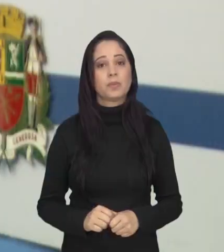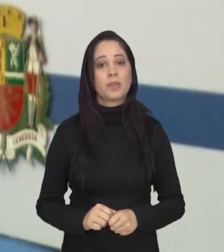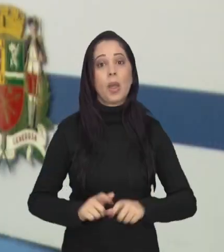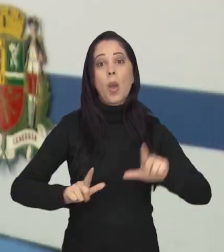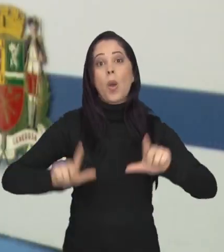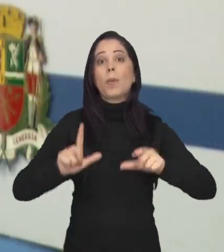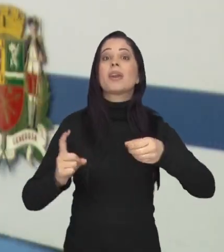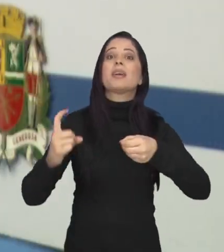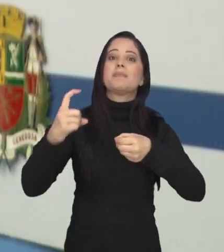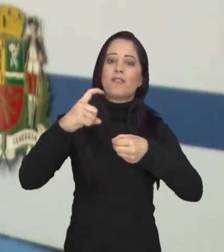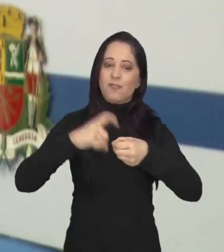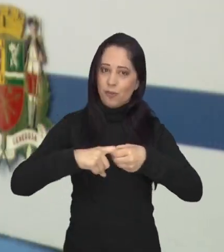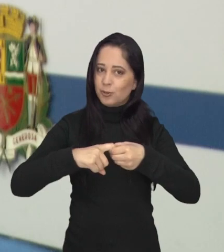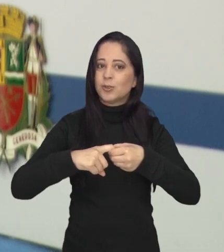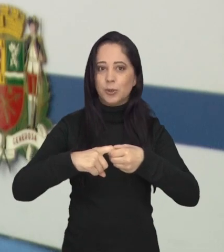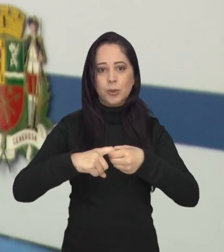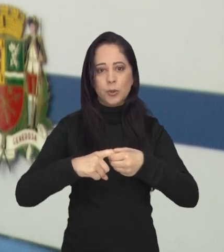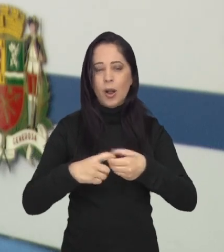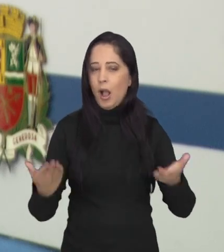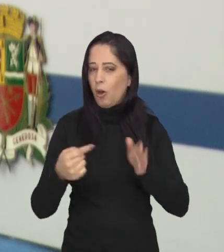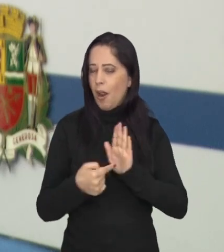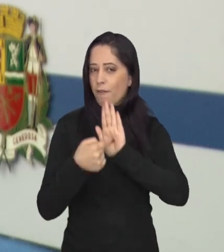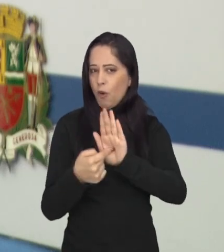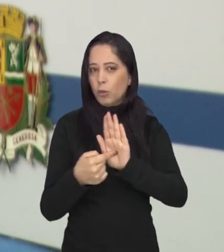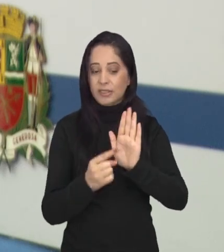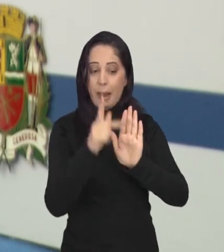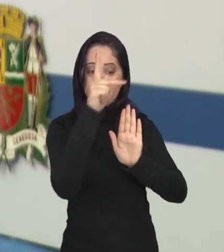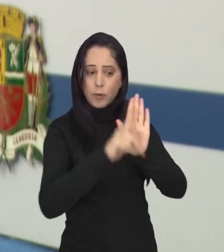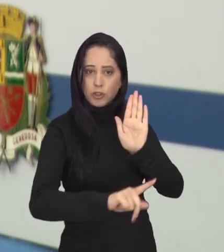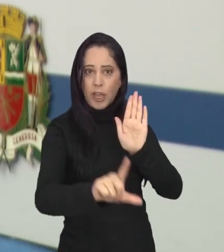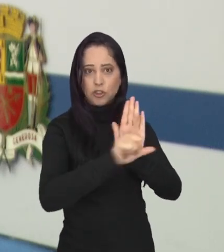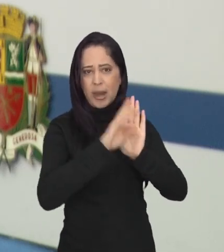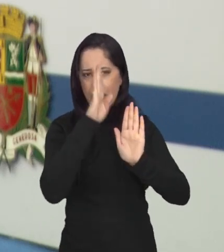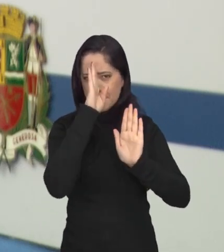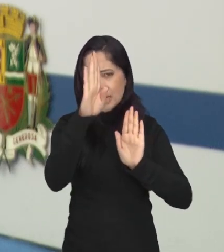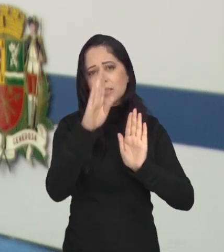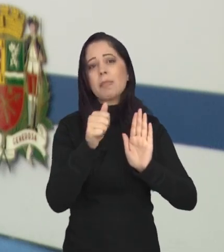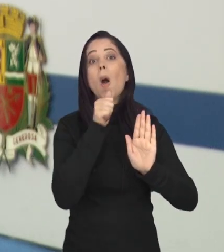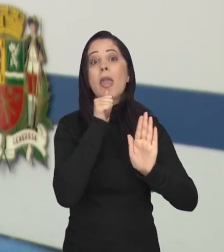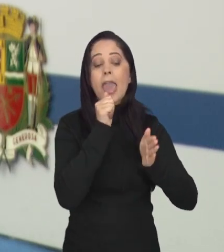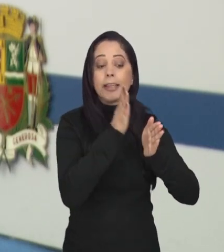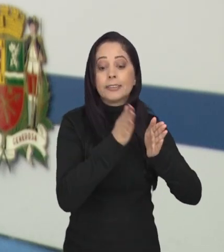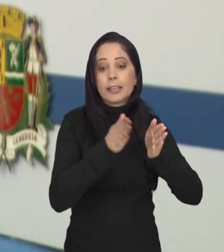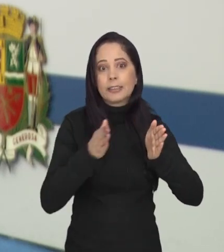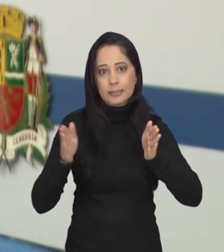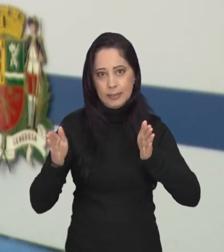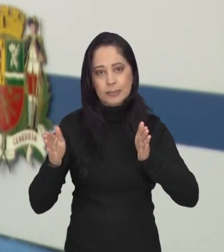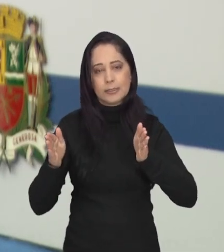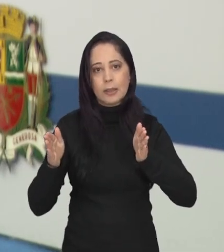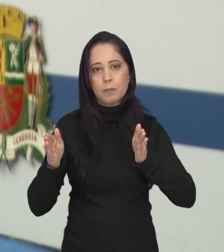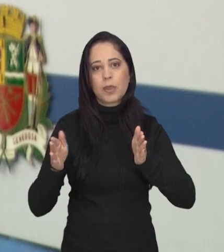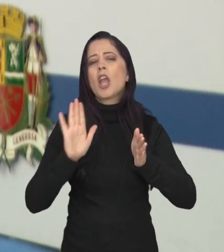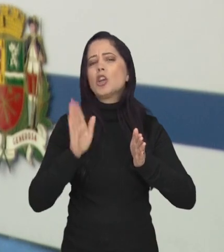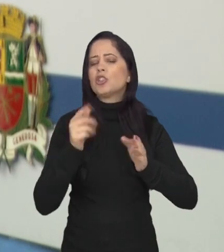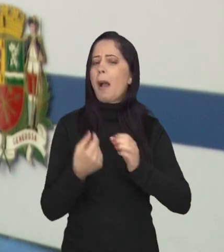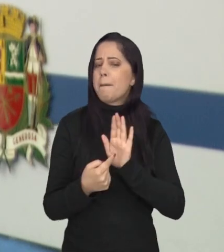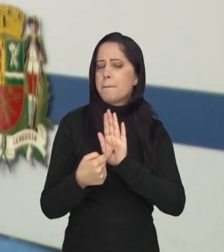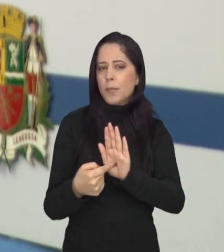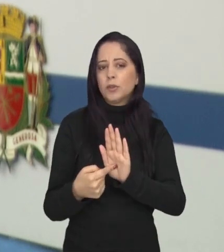E voltamos com o Tramitando Destaques, te apresentando os principais projetos em tramitação que exibimos ao longo do